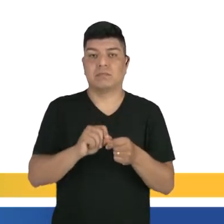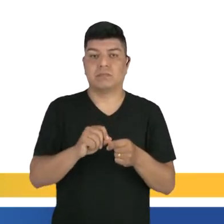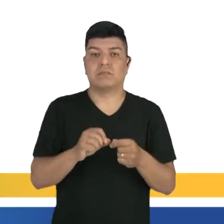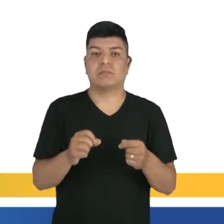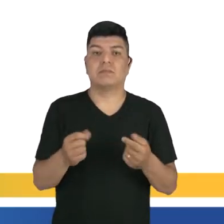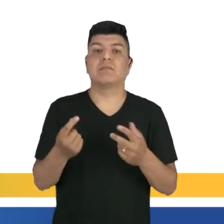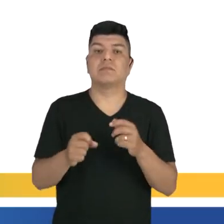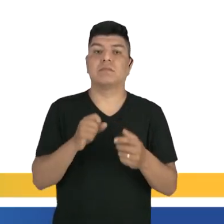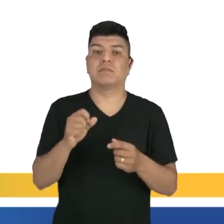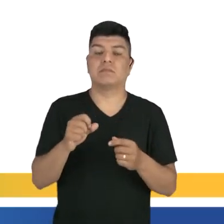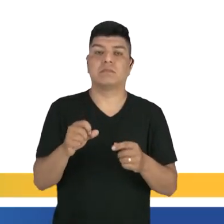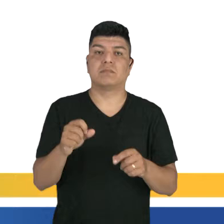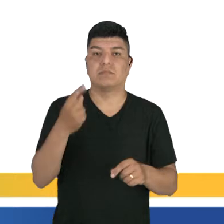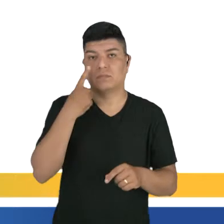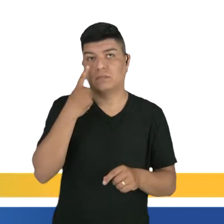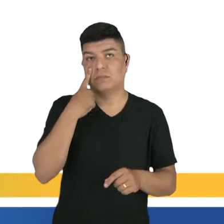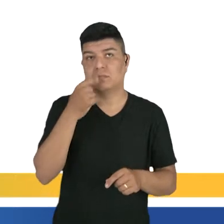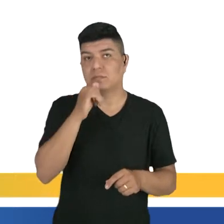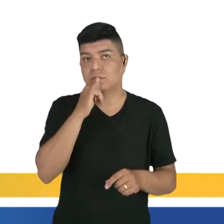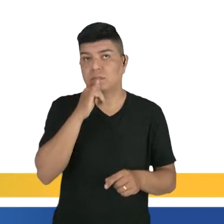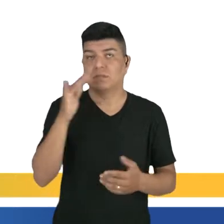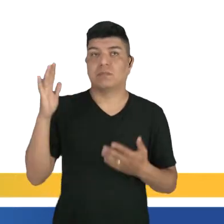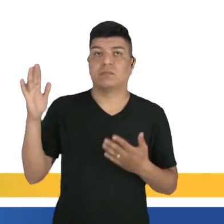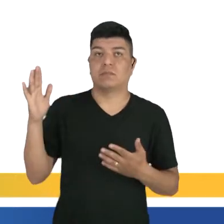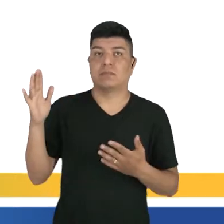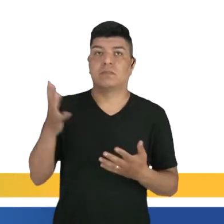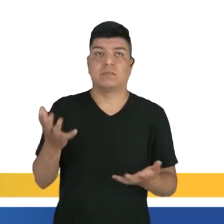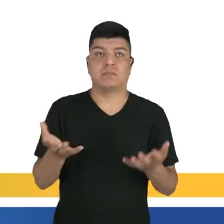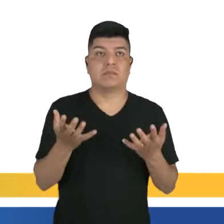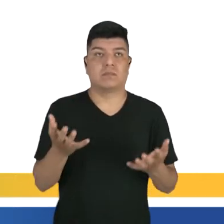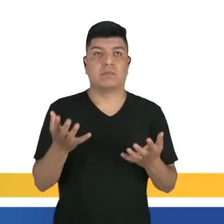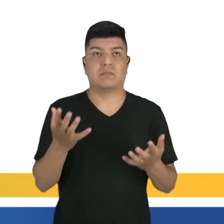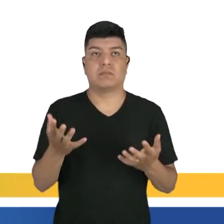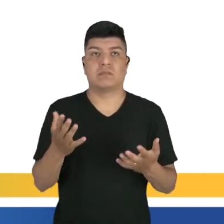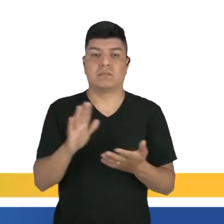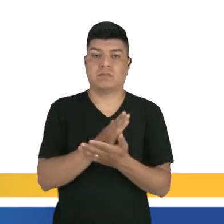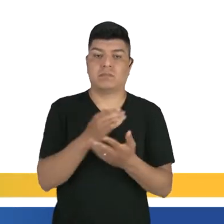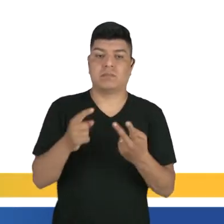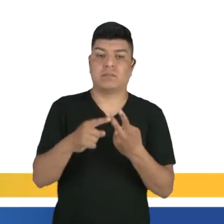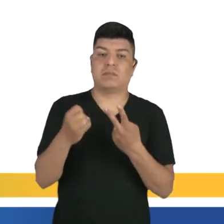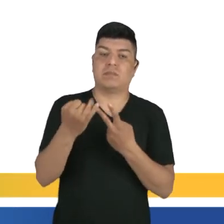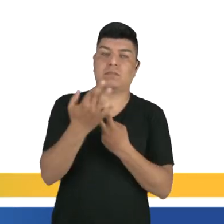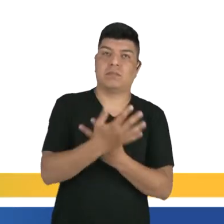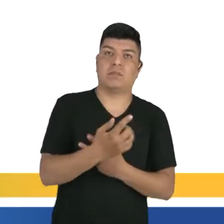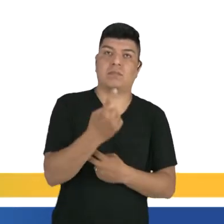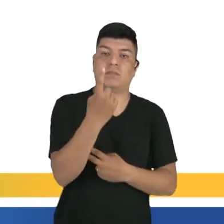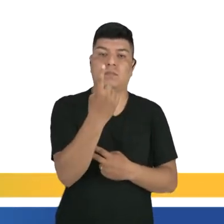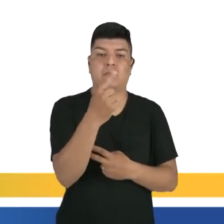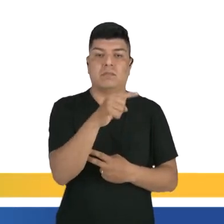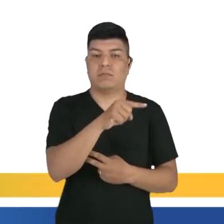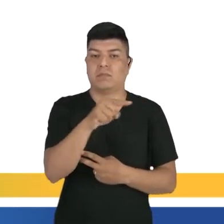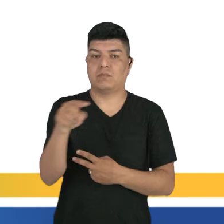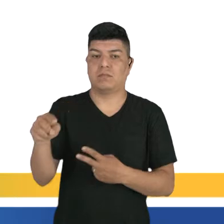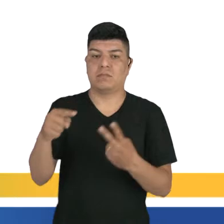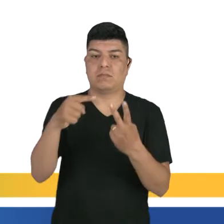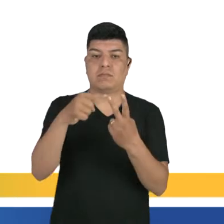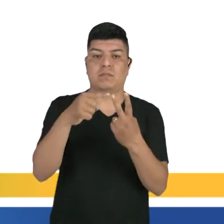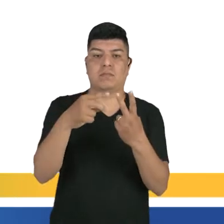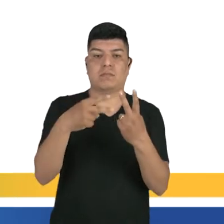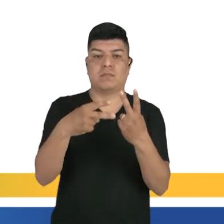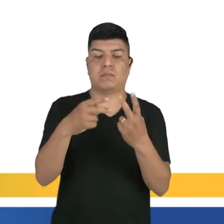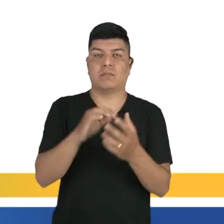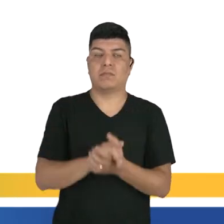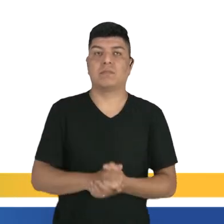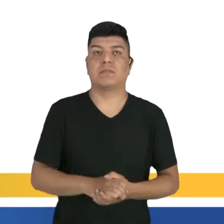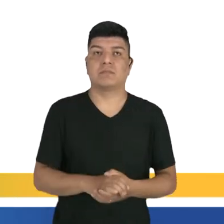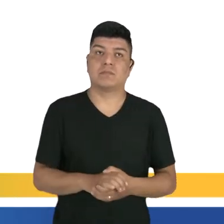racionalização de denominadores. Então, veja esse exemplo aqui. Eu quero racionalizar o denominador da fração 1 sobre raiz de 2. Bom,